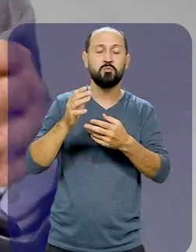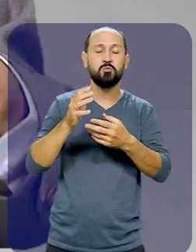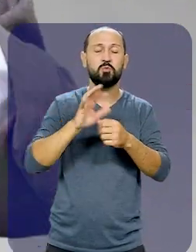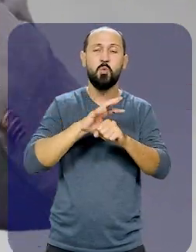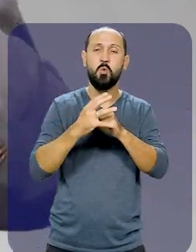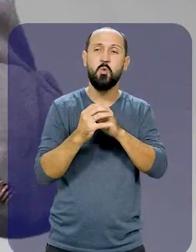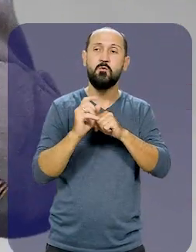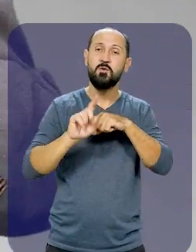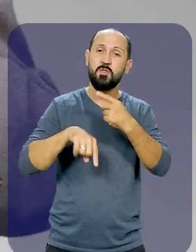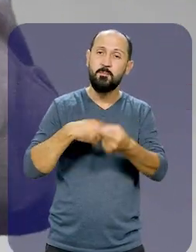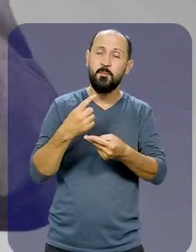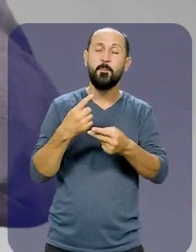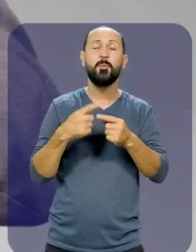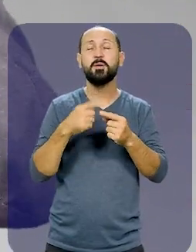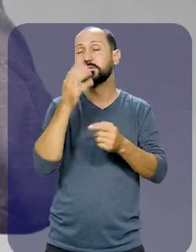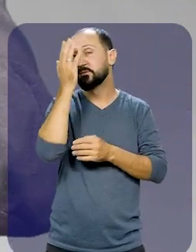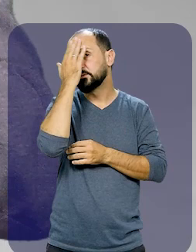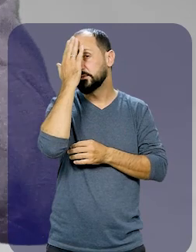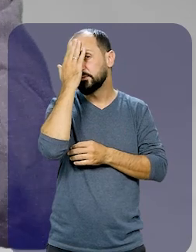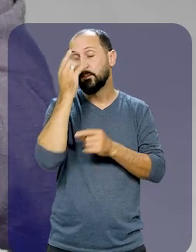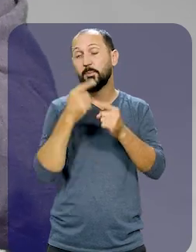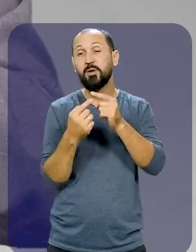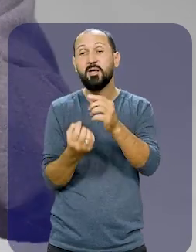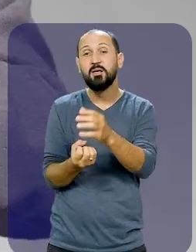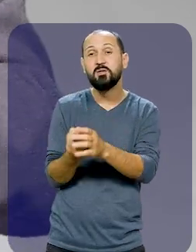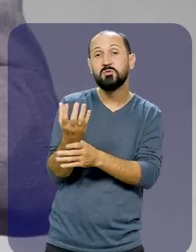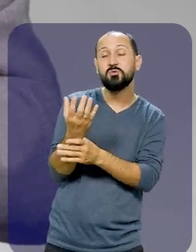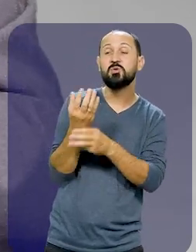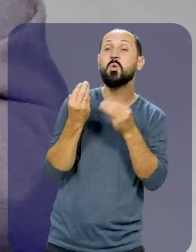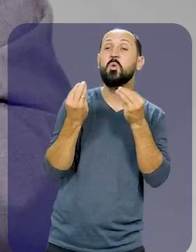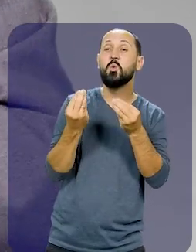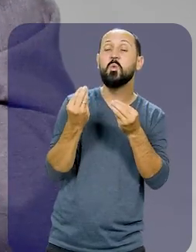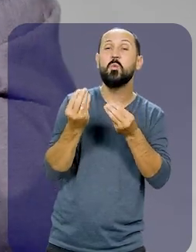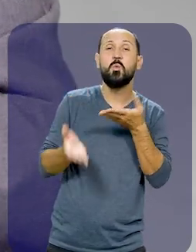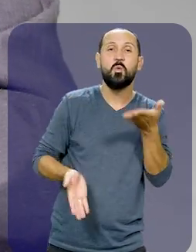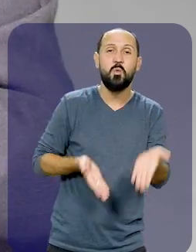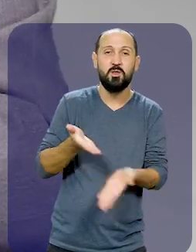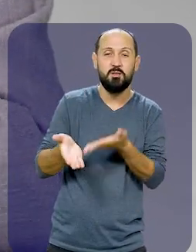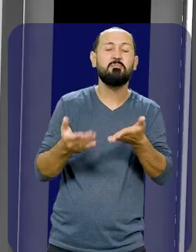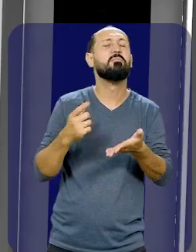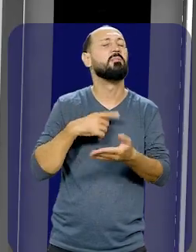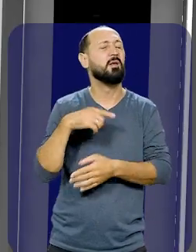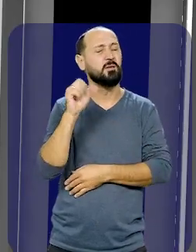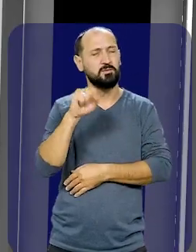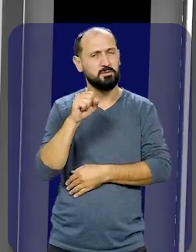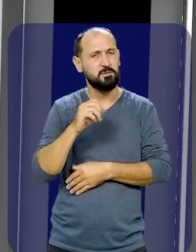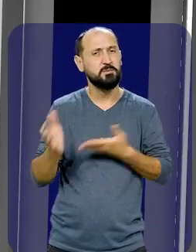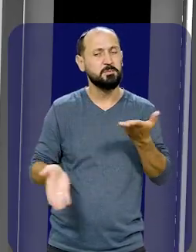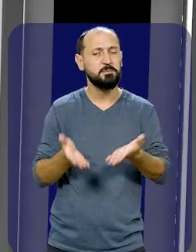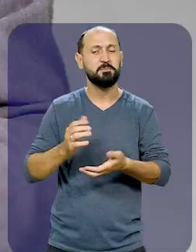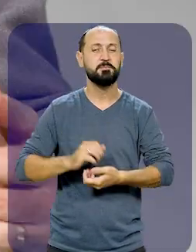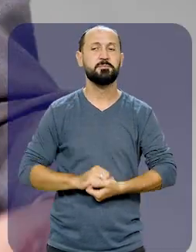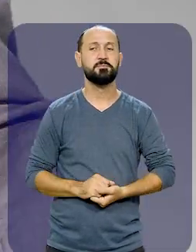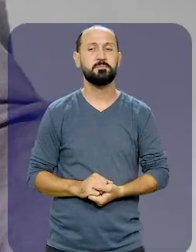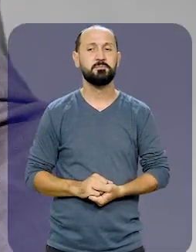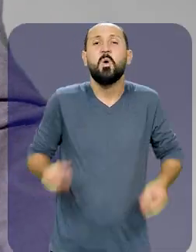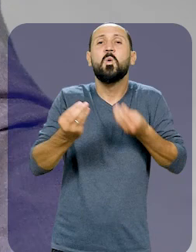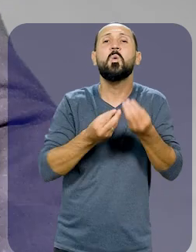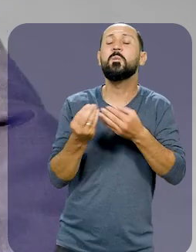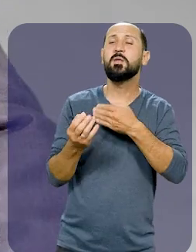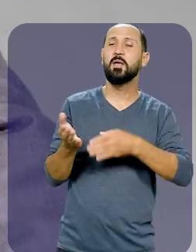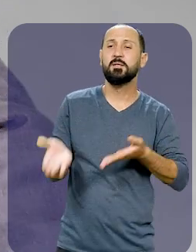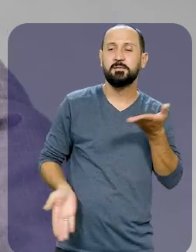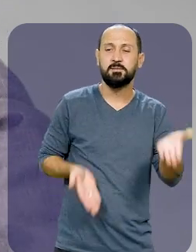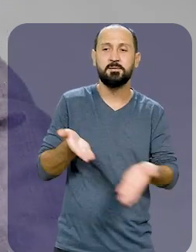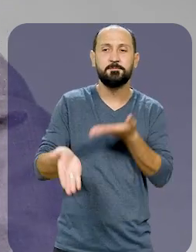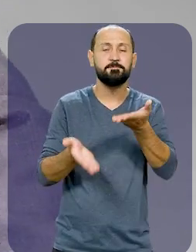pós-Covid, porque hoje nós sabemos por que ela surge e como é que trata, porque tem tratamento. Como que é esse tratamento? Pois é,